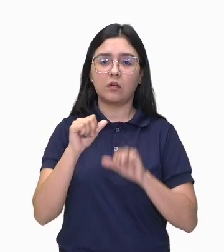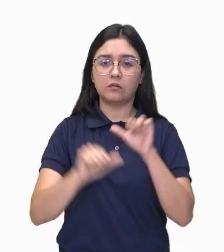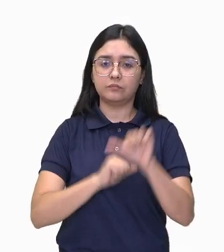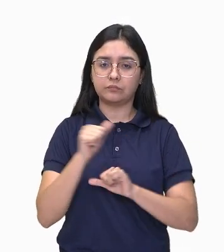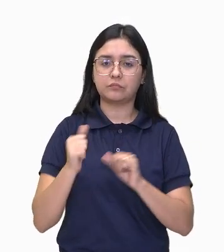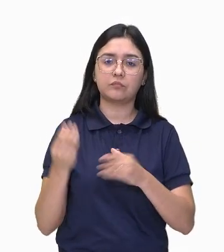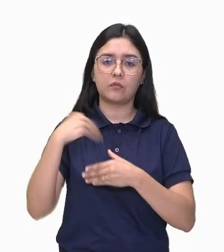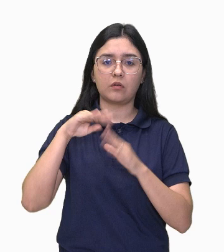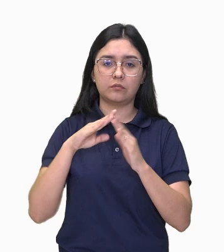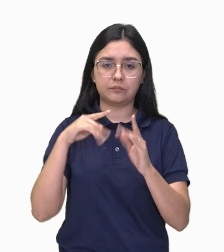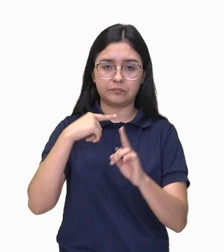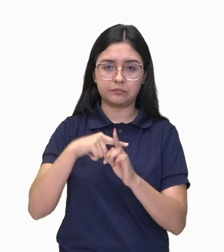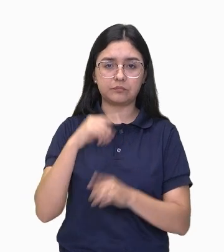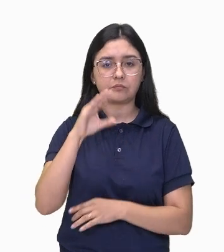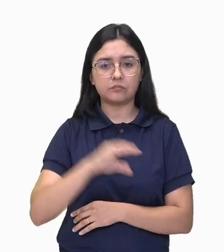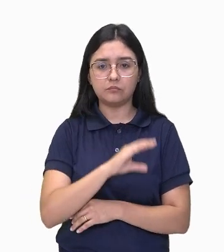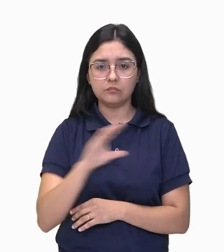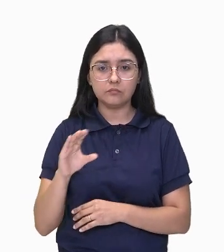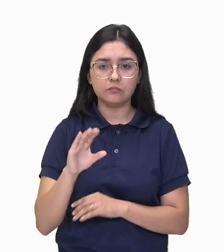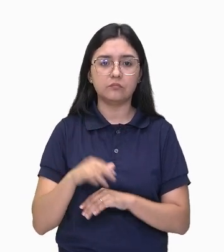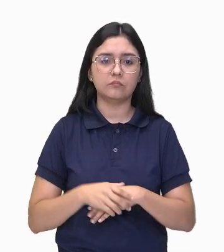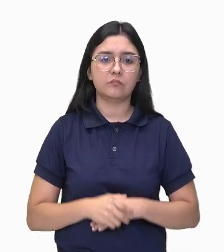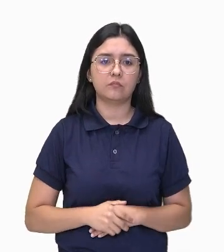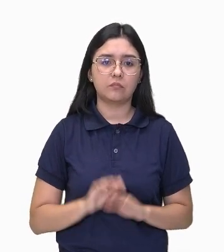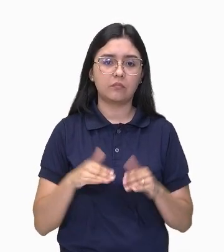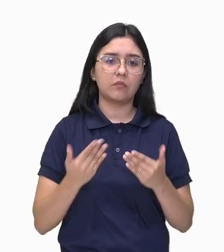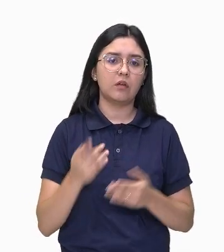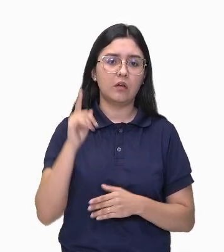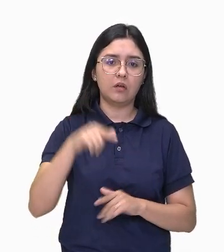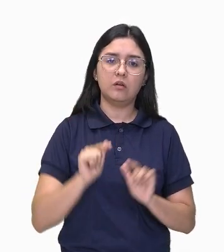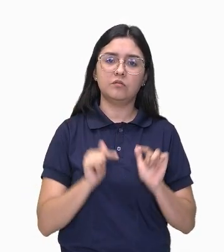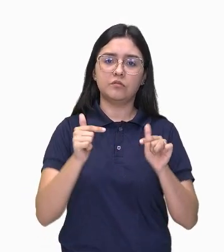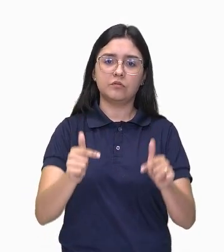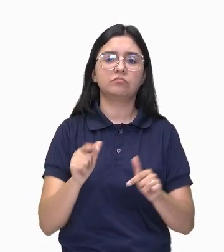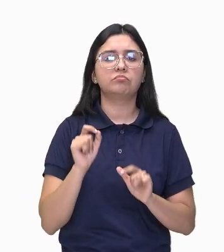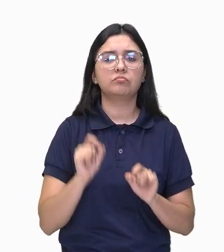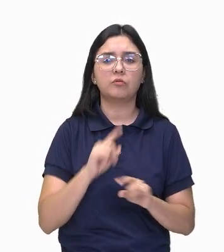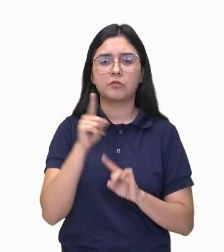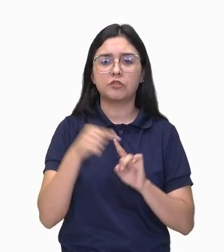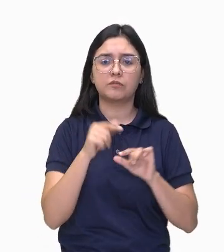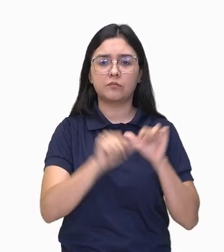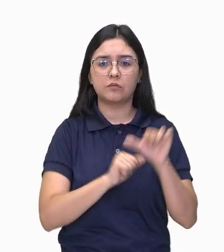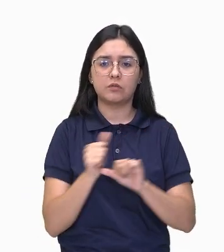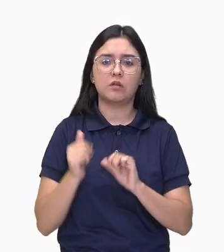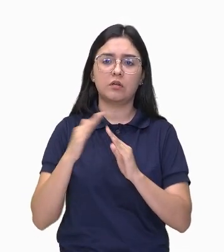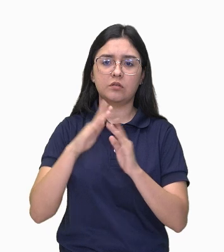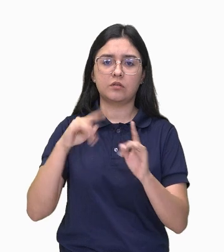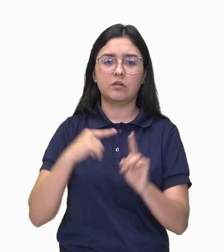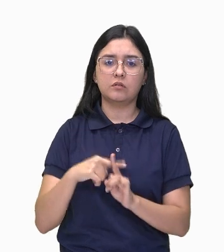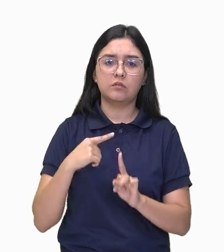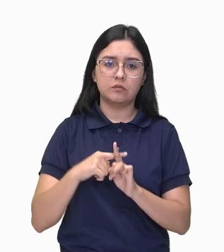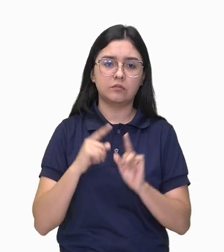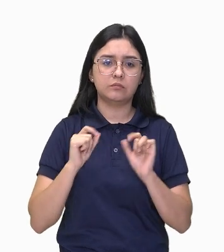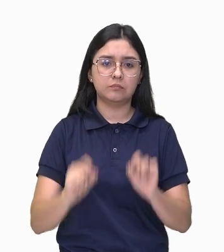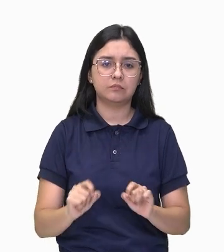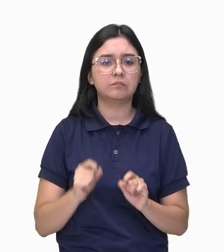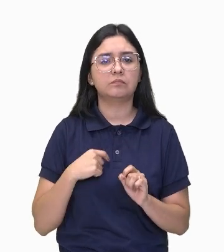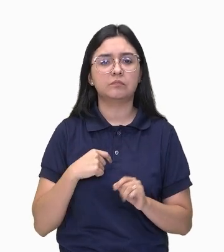A Contra-Reforma, ou Reforma Católica, foi um movimento de reestruturação da Igreja Católica que culminou